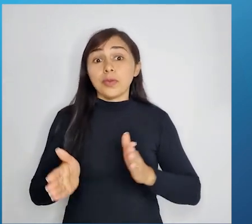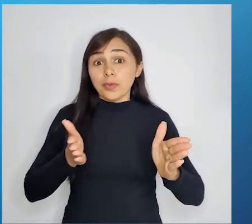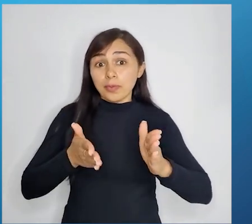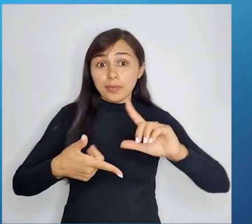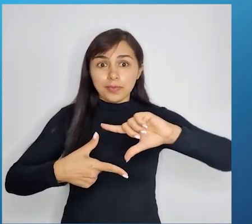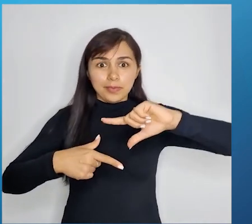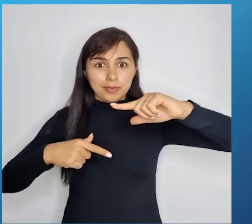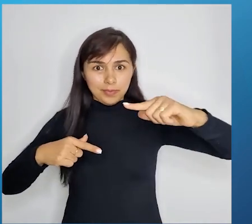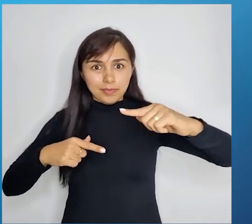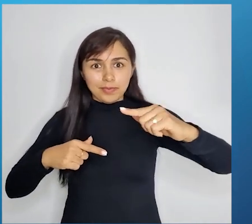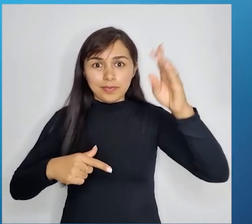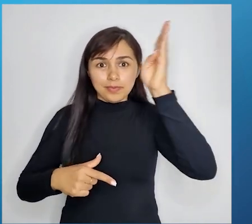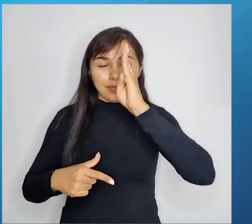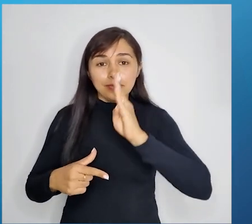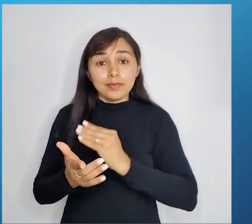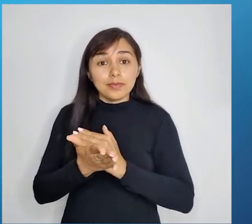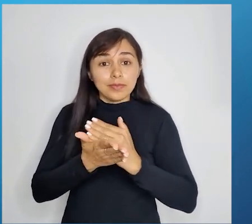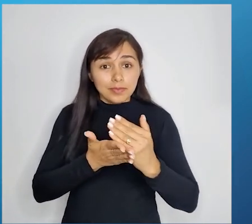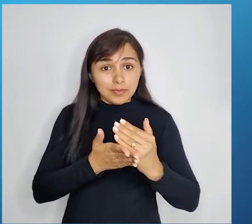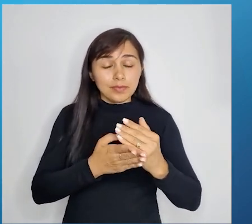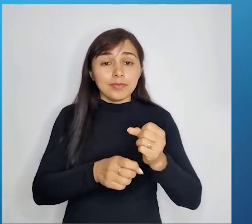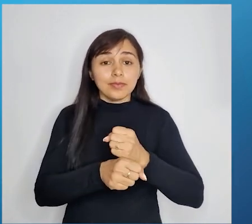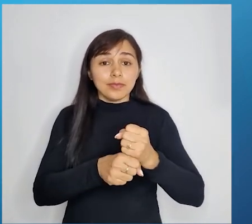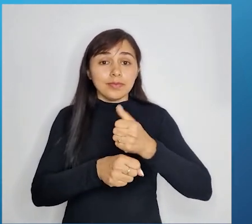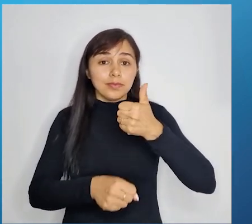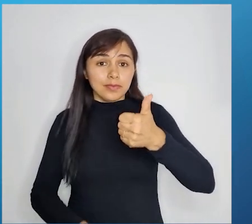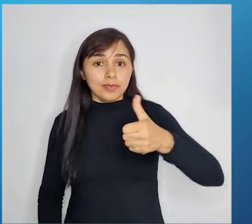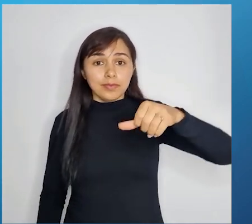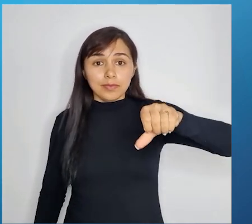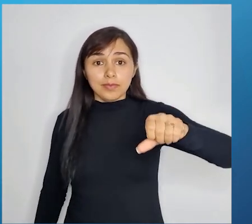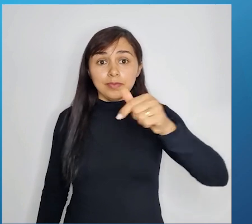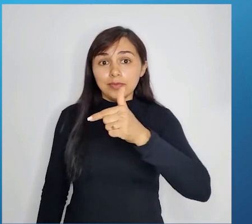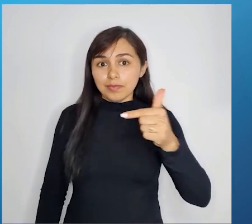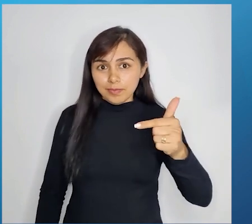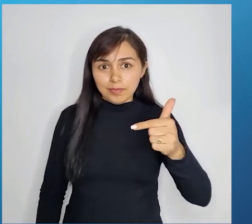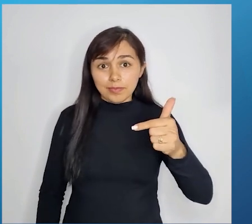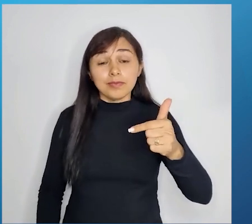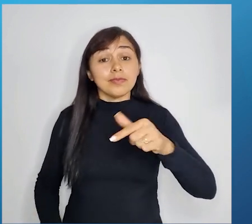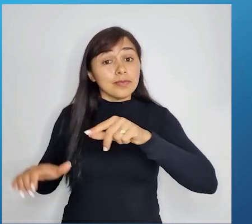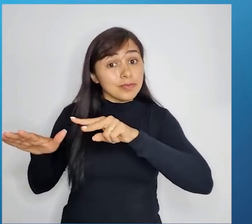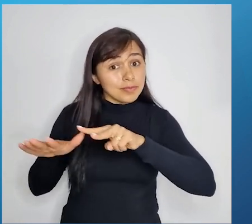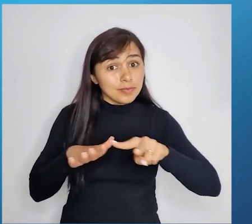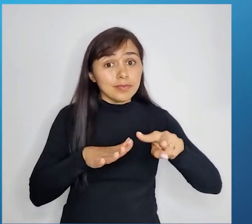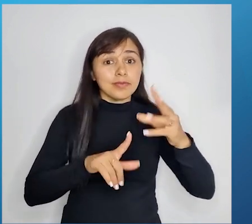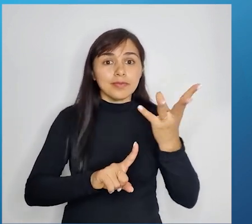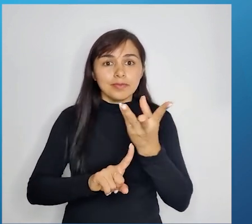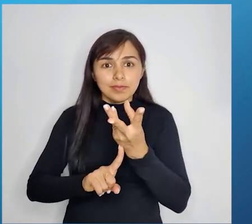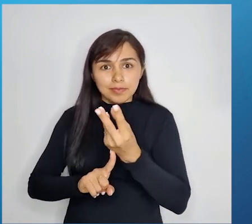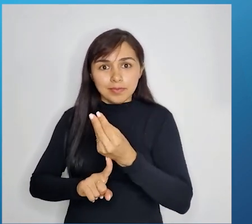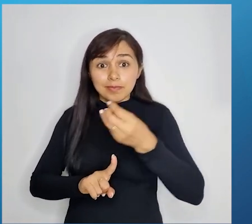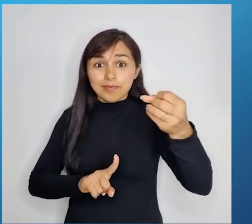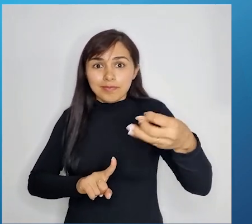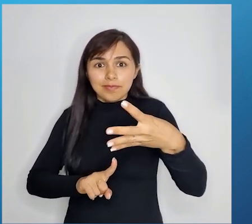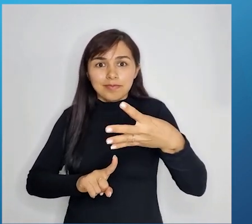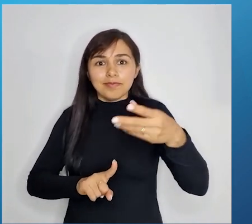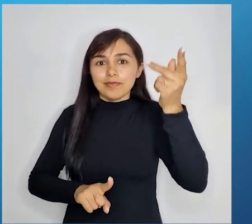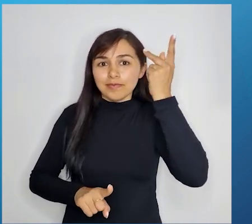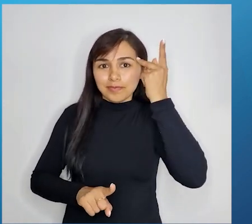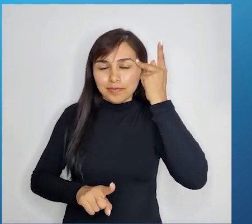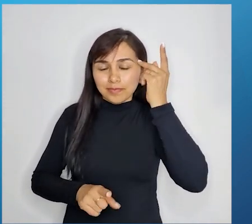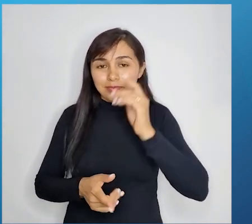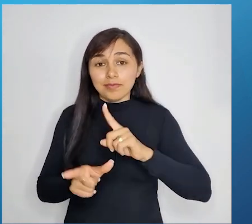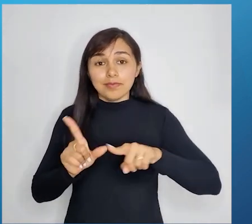brasileiro, teve início oficialmente em 1922, com a Semana da Arte Moderna de São Paulo. B. O